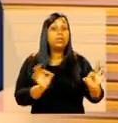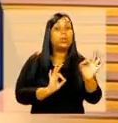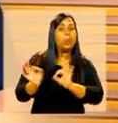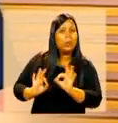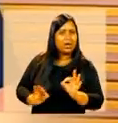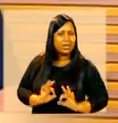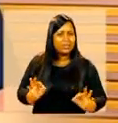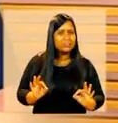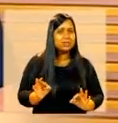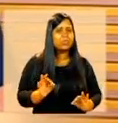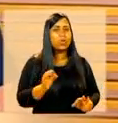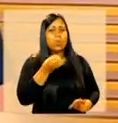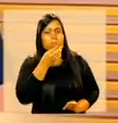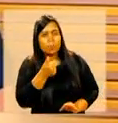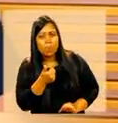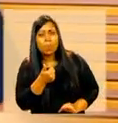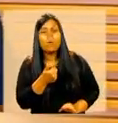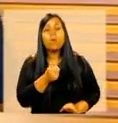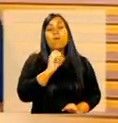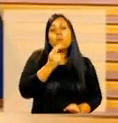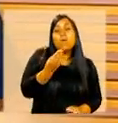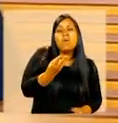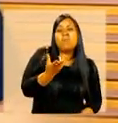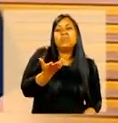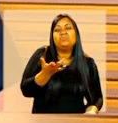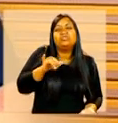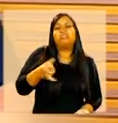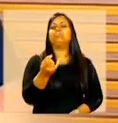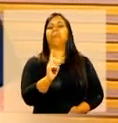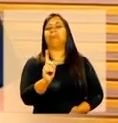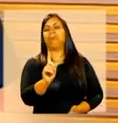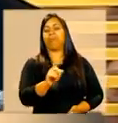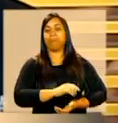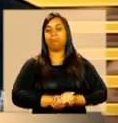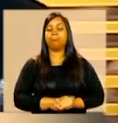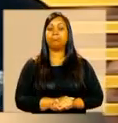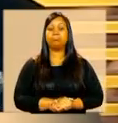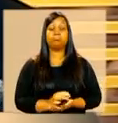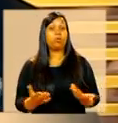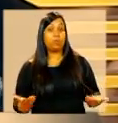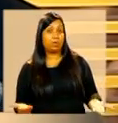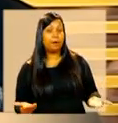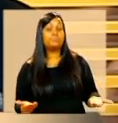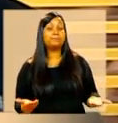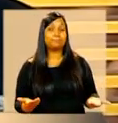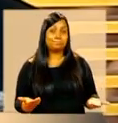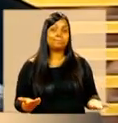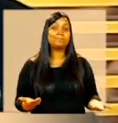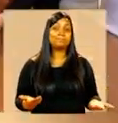organização? É muito gostoso ou você acaba nem aproveitando? Olha,